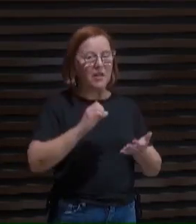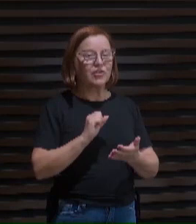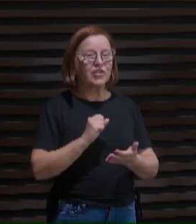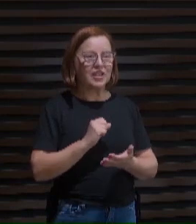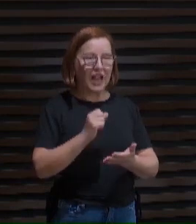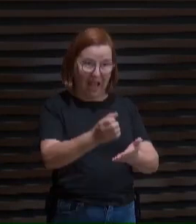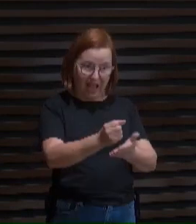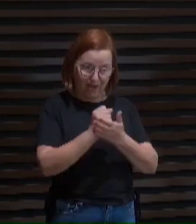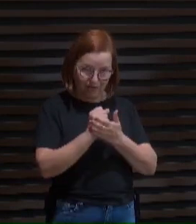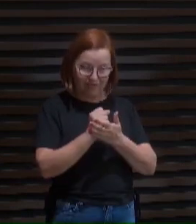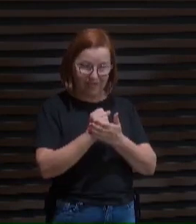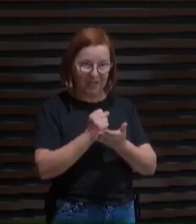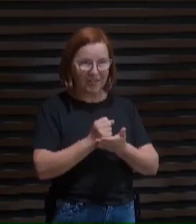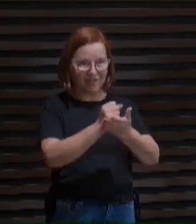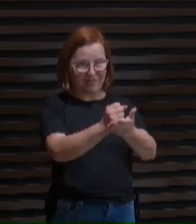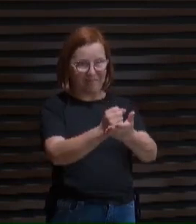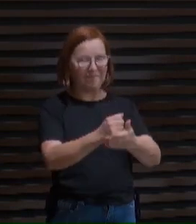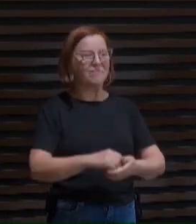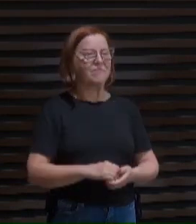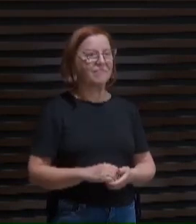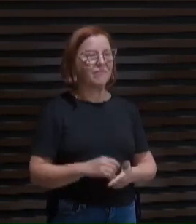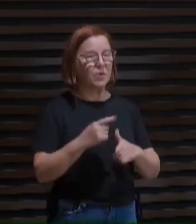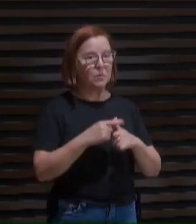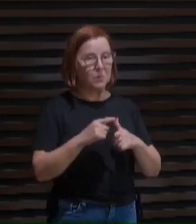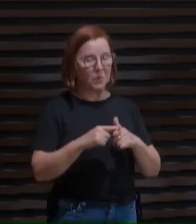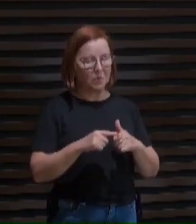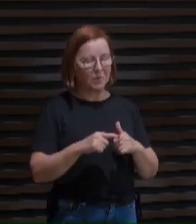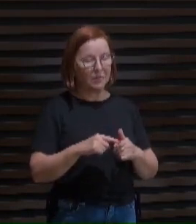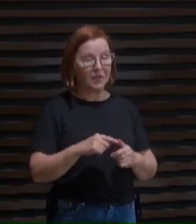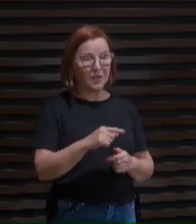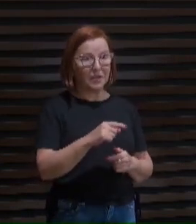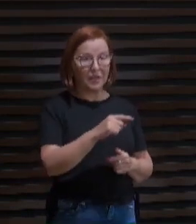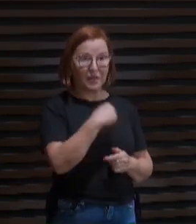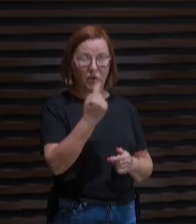O problema nosso é esse. Os nossos olhos ficam aonde?